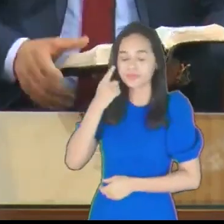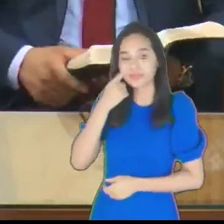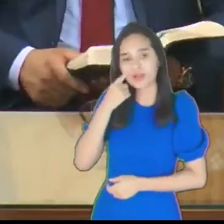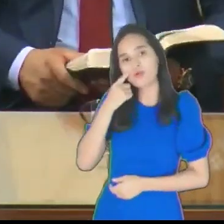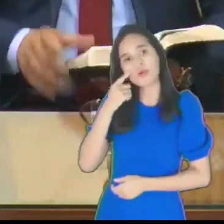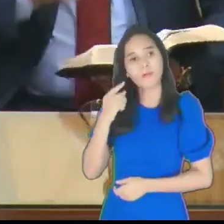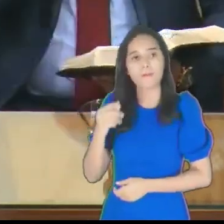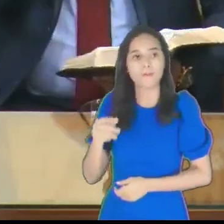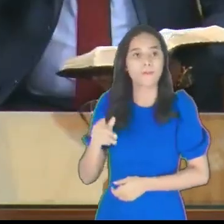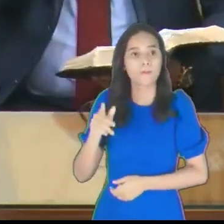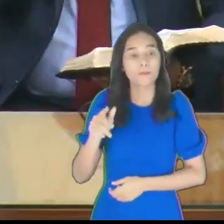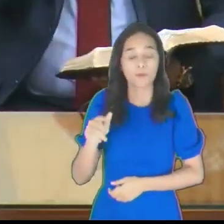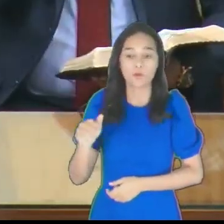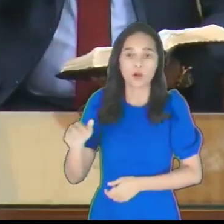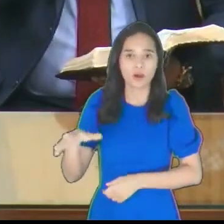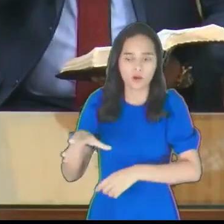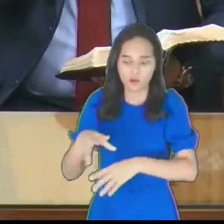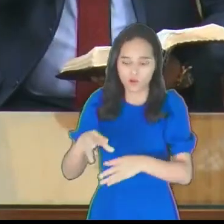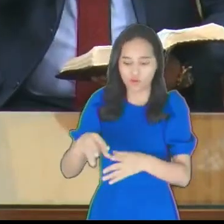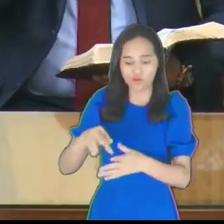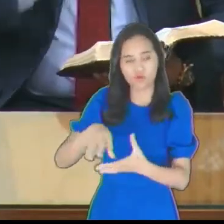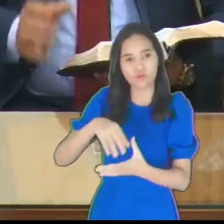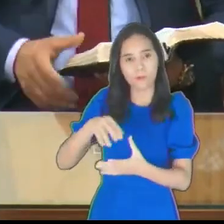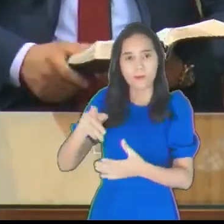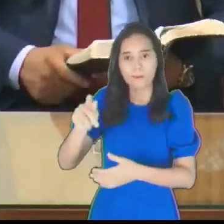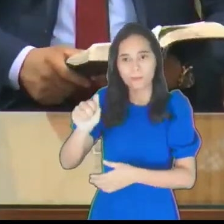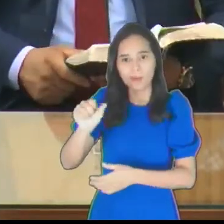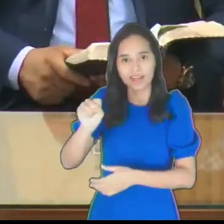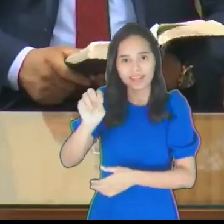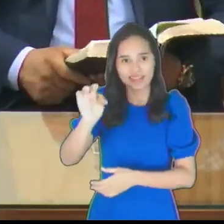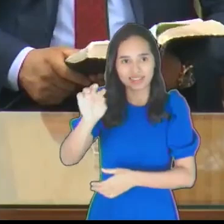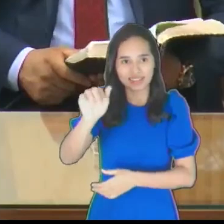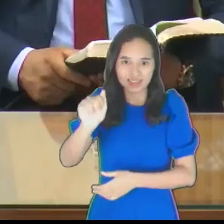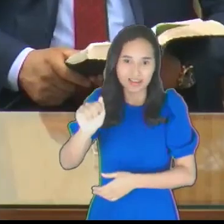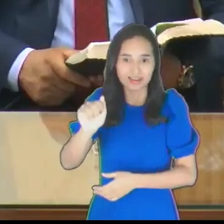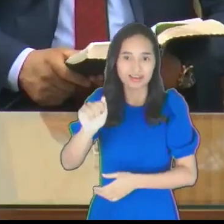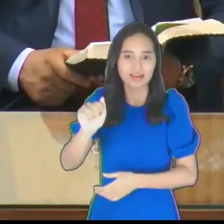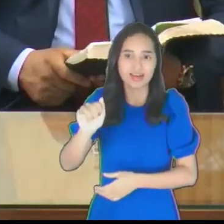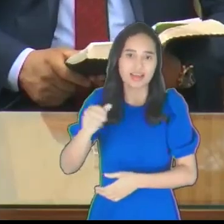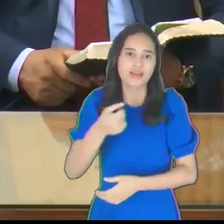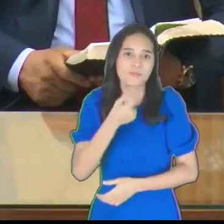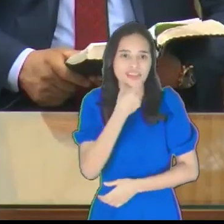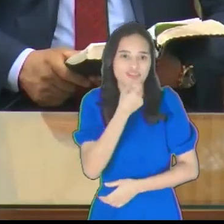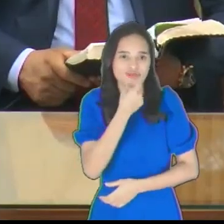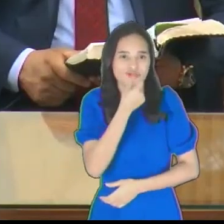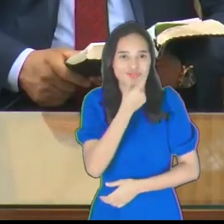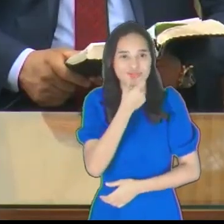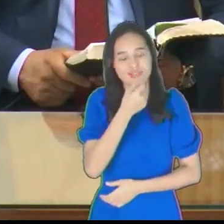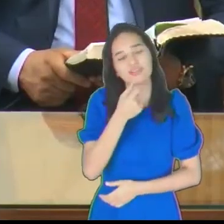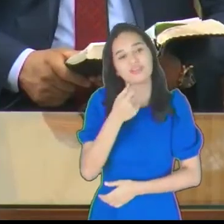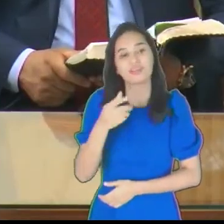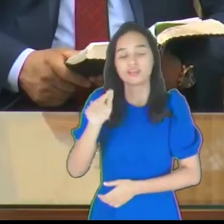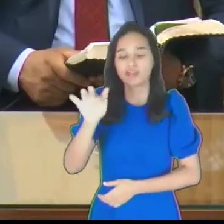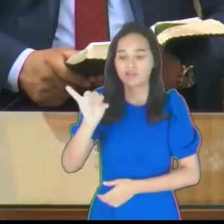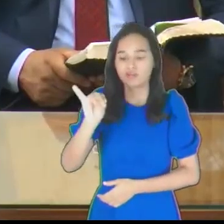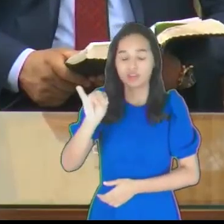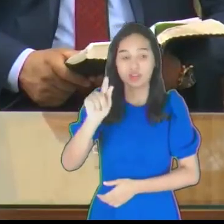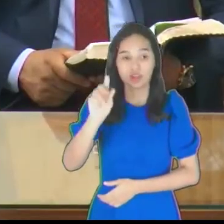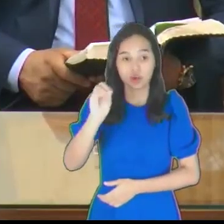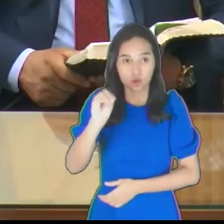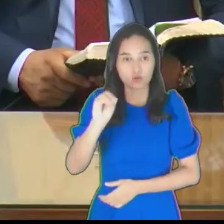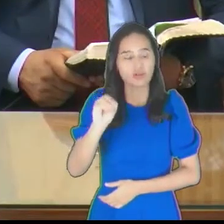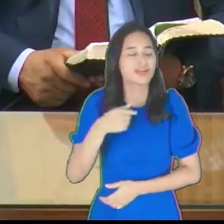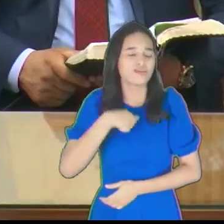quê? Possivelmente, essa pasta de figo era medicinal. Era um remédio. Irmãos amados, o que é que eu aprendo aqui?